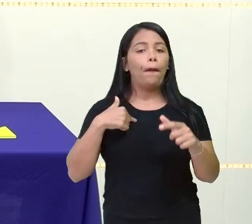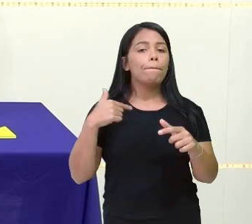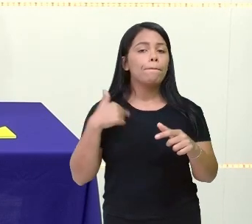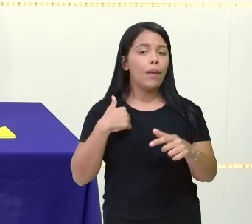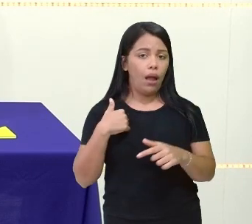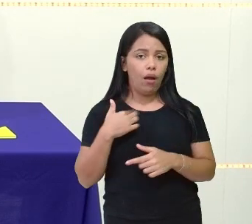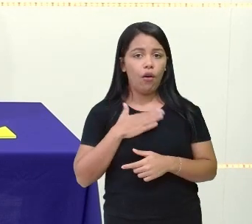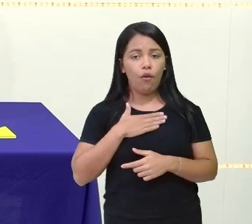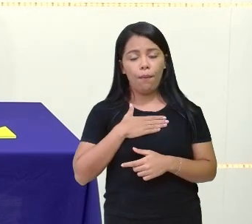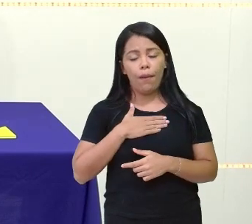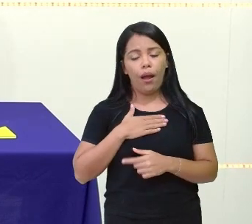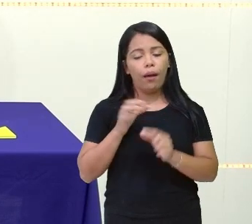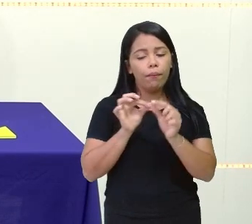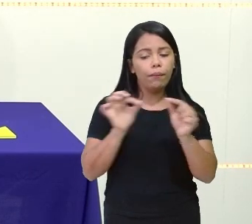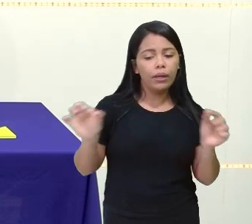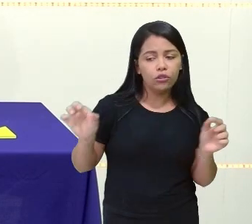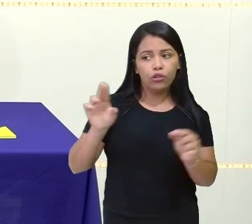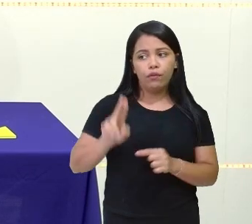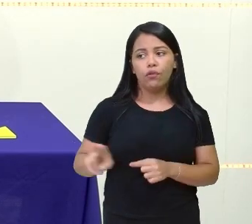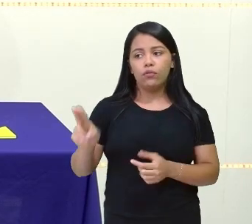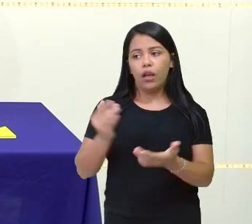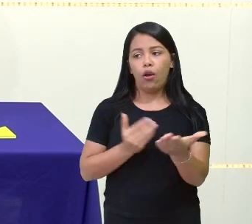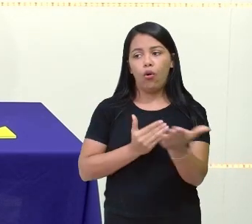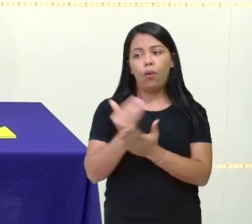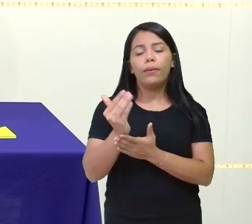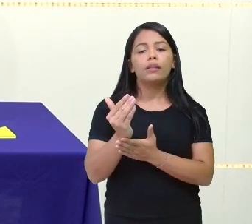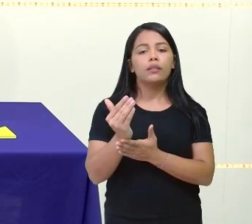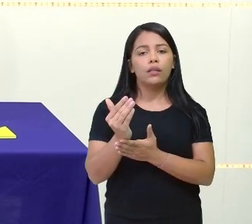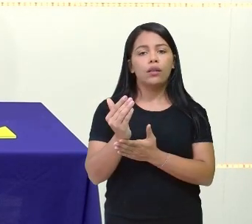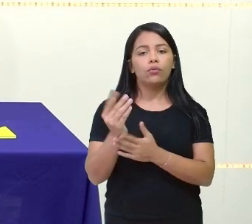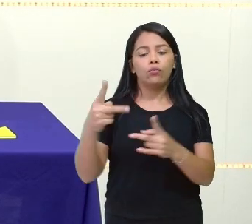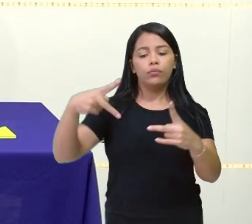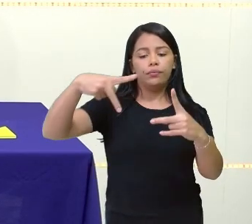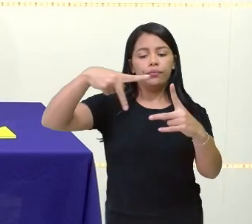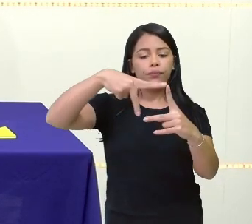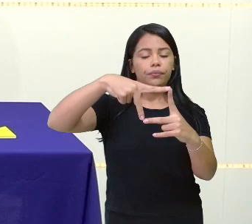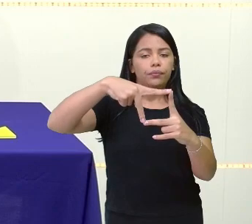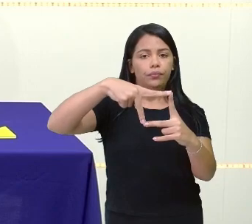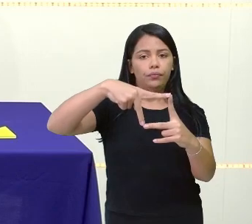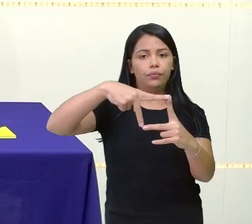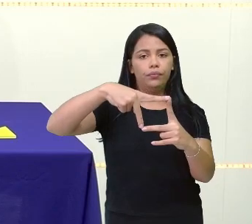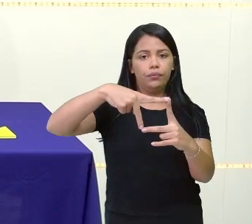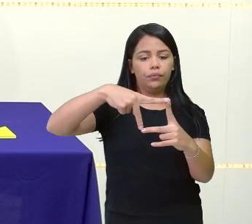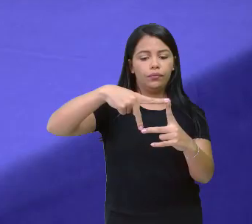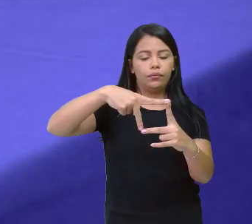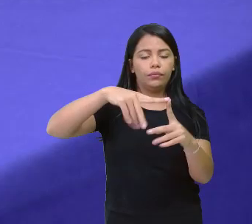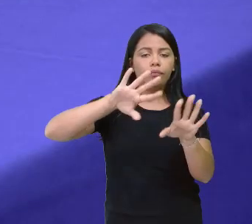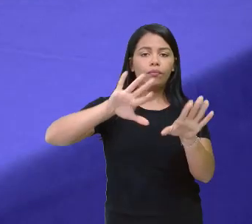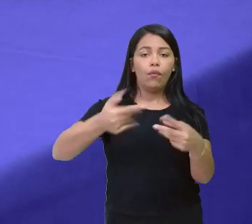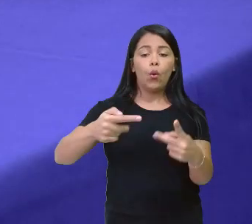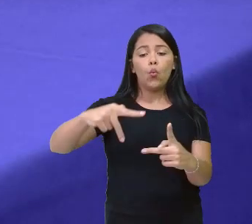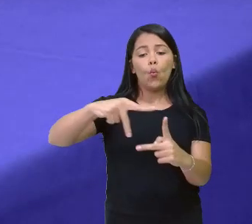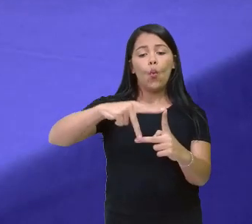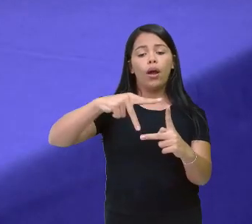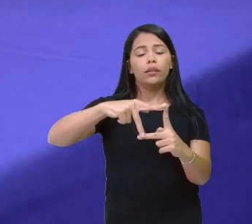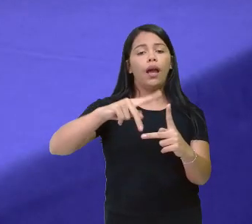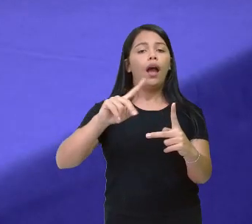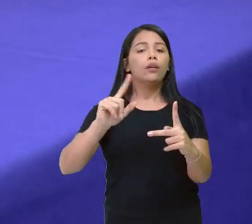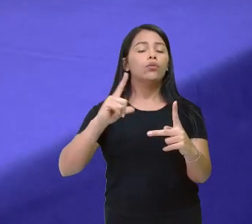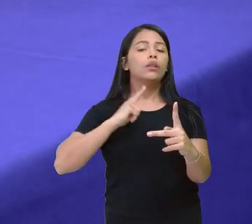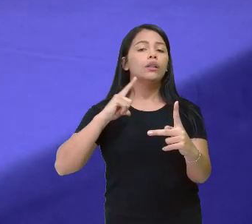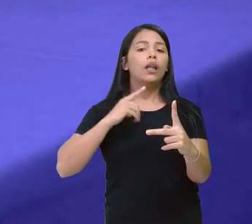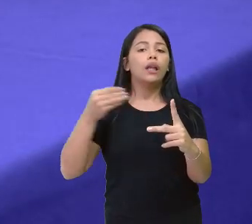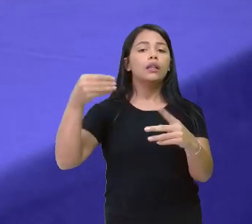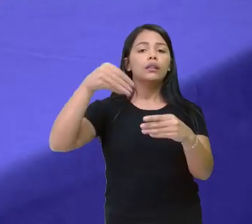começar a medir aqui o quadrado. Então, percebam que o quadrado equivale a 2 unidades, né,